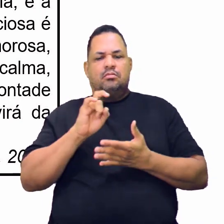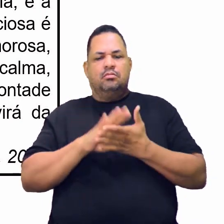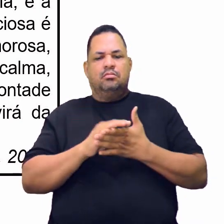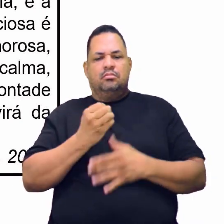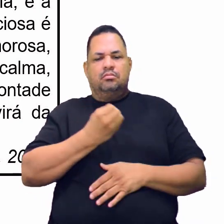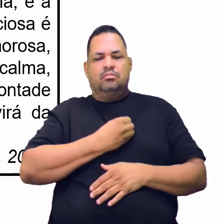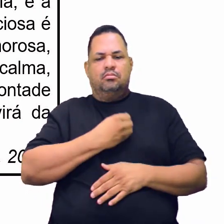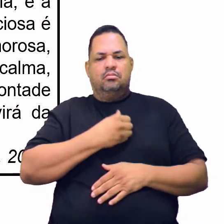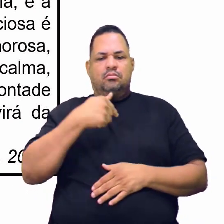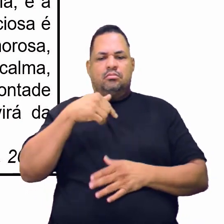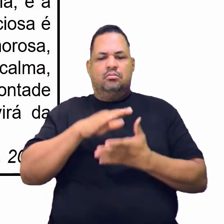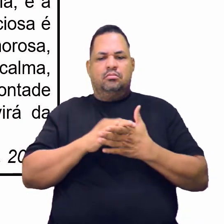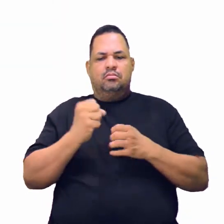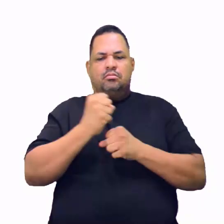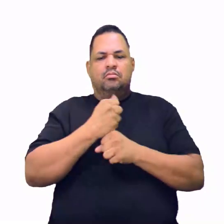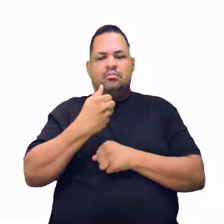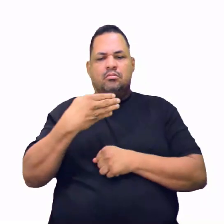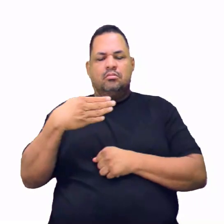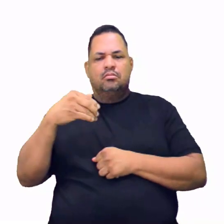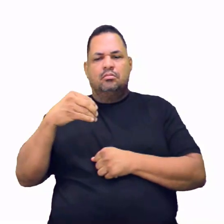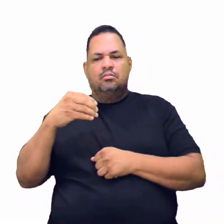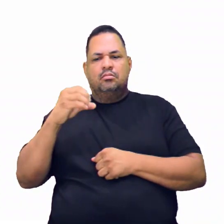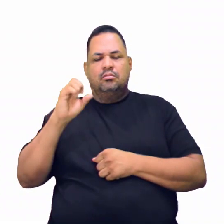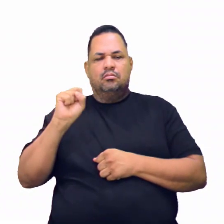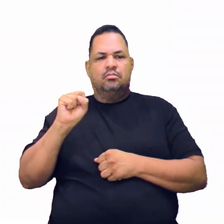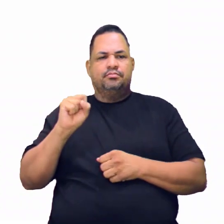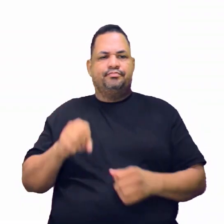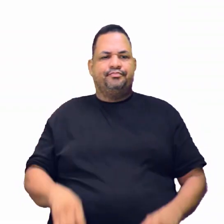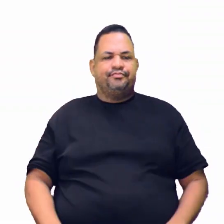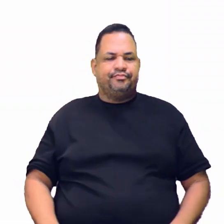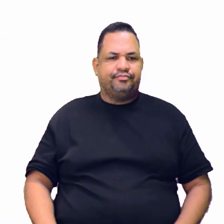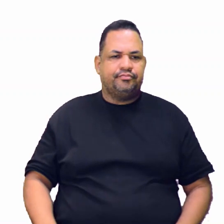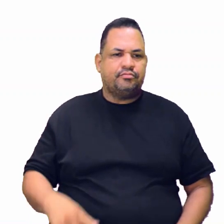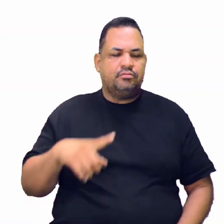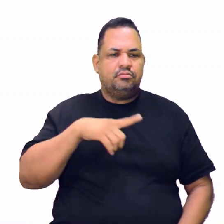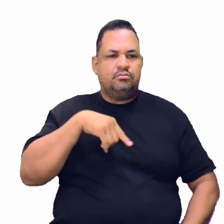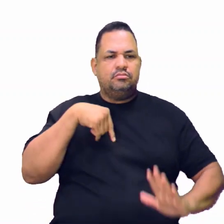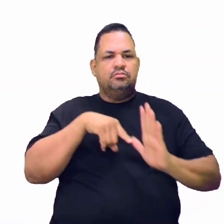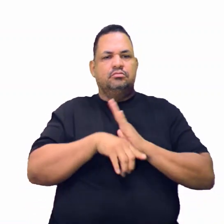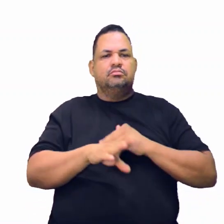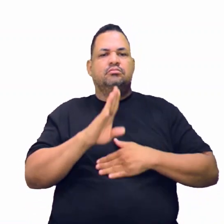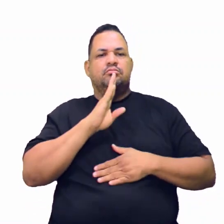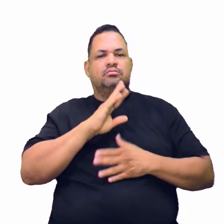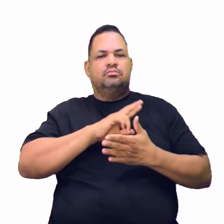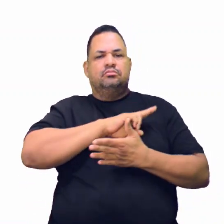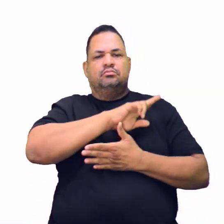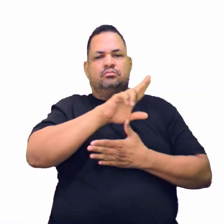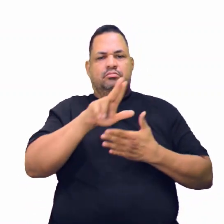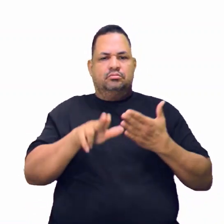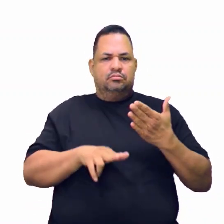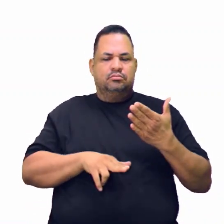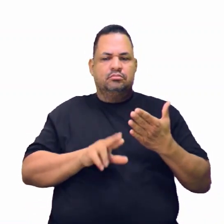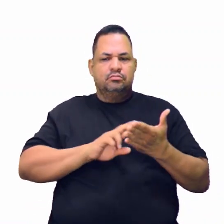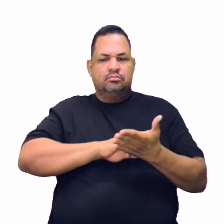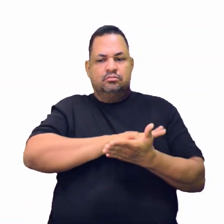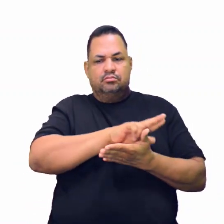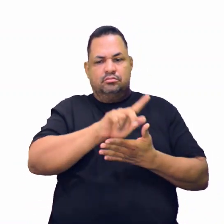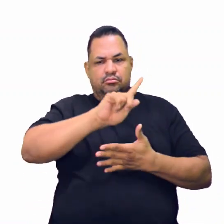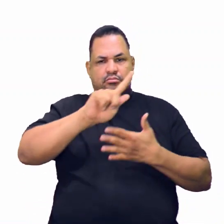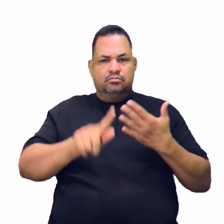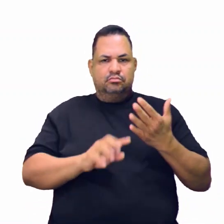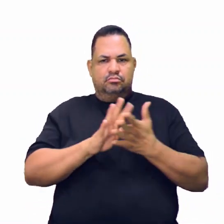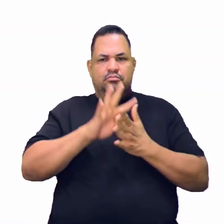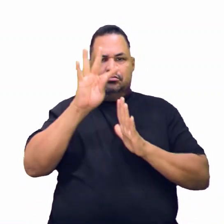de 2009. Vamos lá. Aqui eu tenho o seguinte comando: o reconhecimento dos diferentes gêneros textuais,